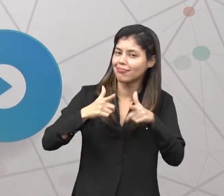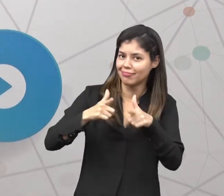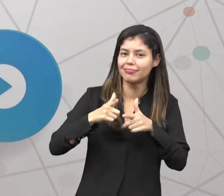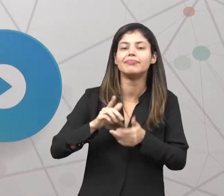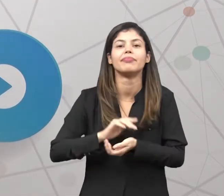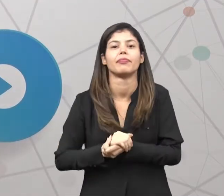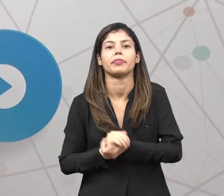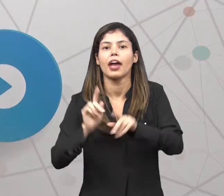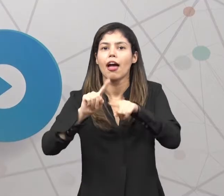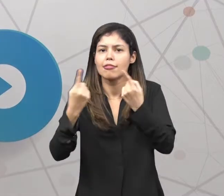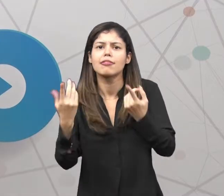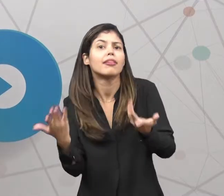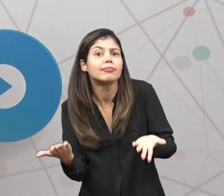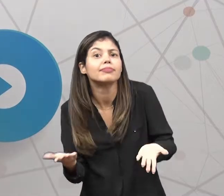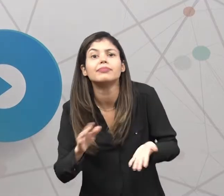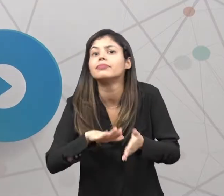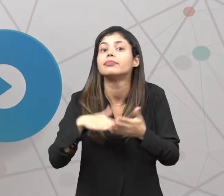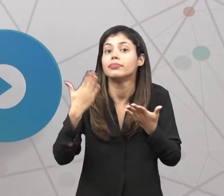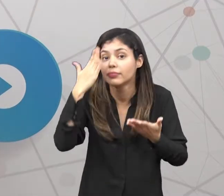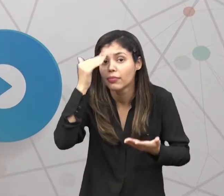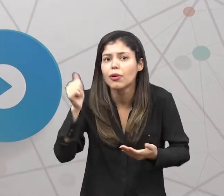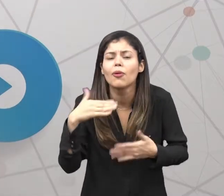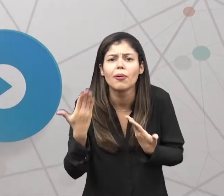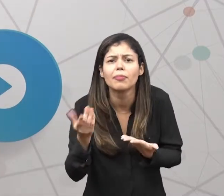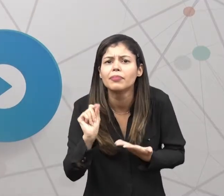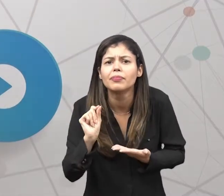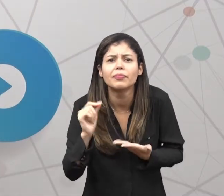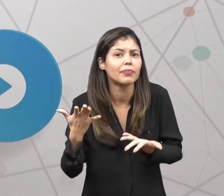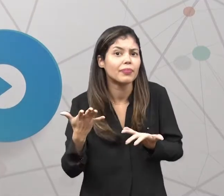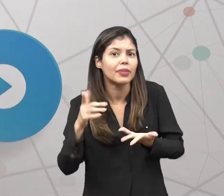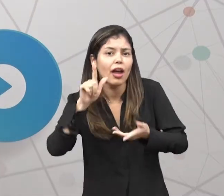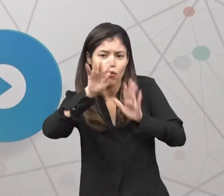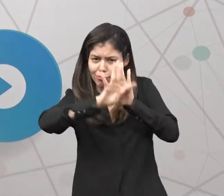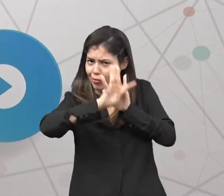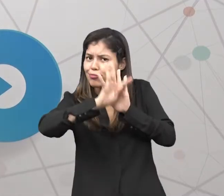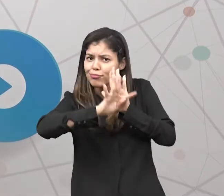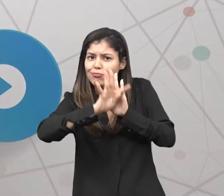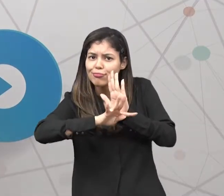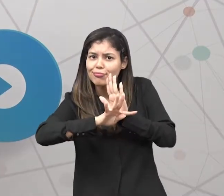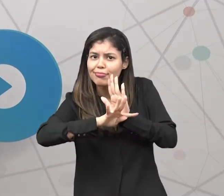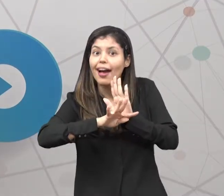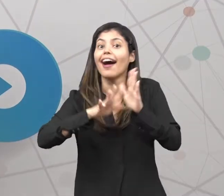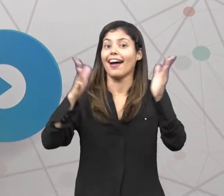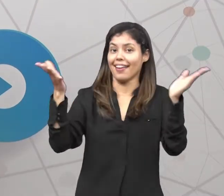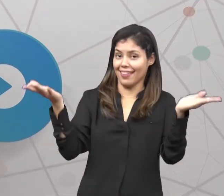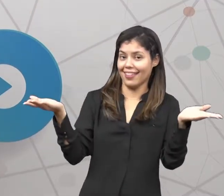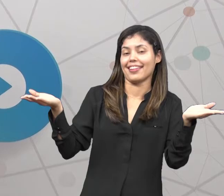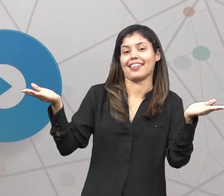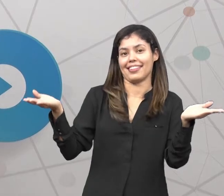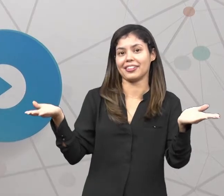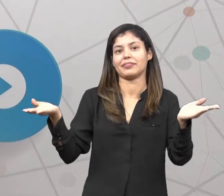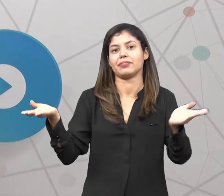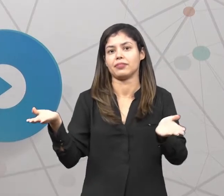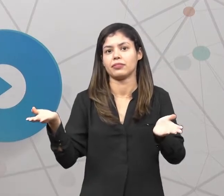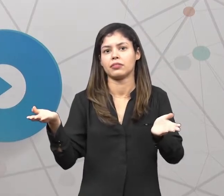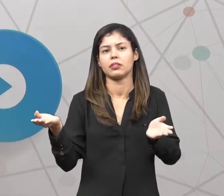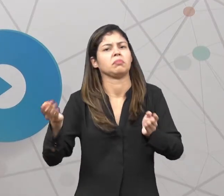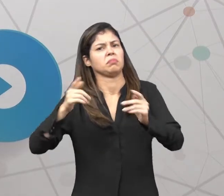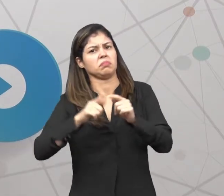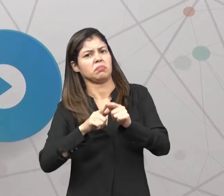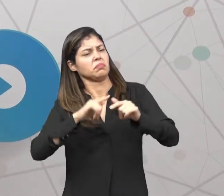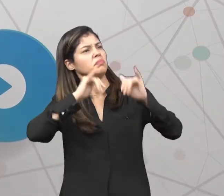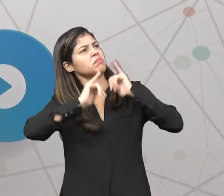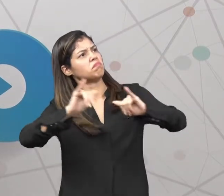hoje. Sabe qual é esse gênero? Esse tipo de texto? Ah,